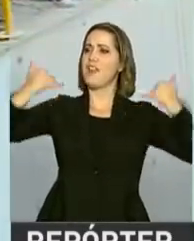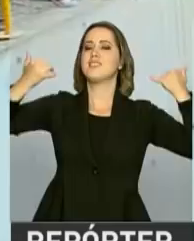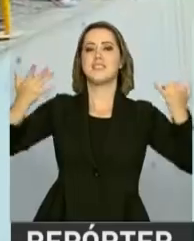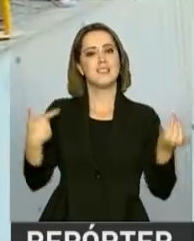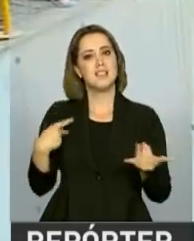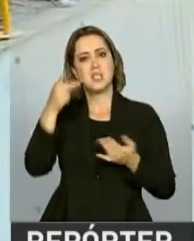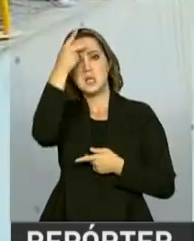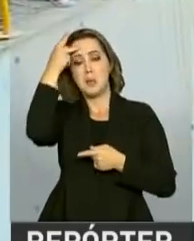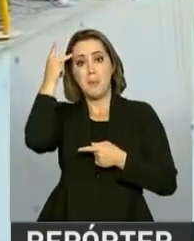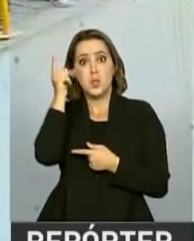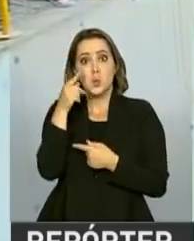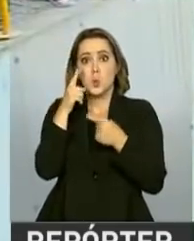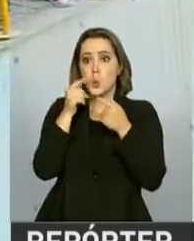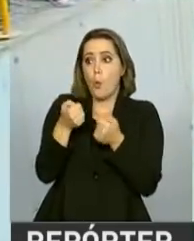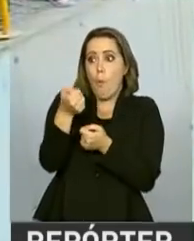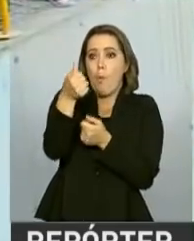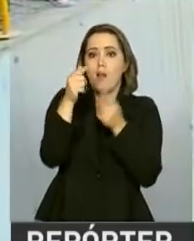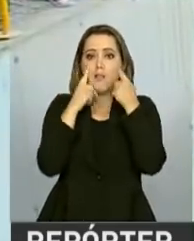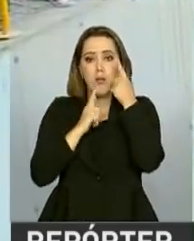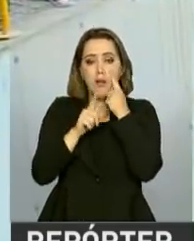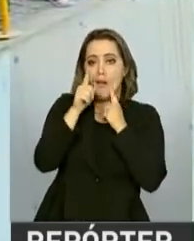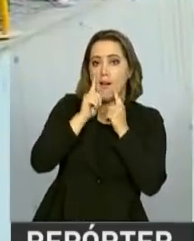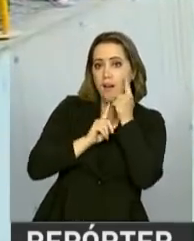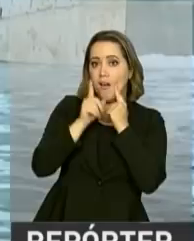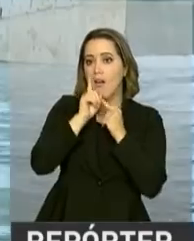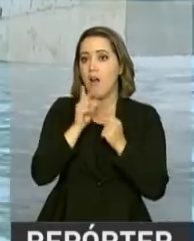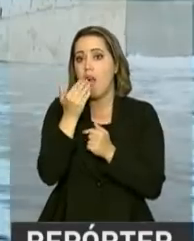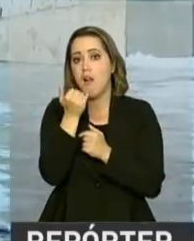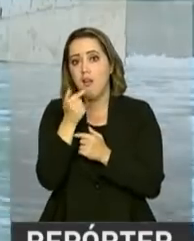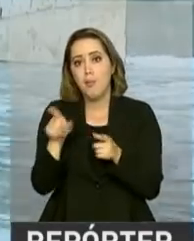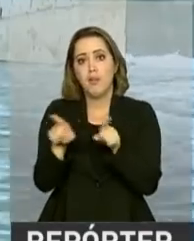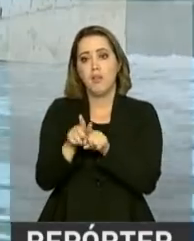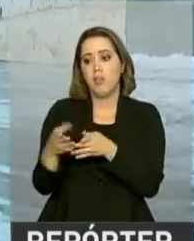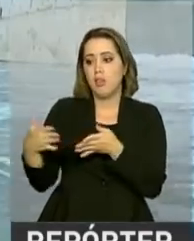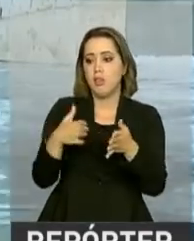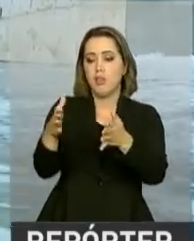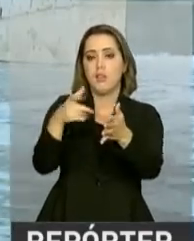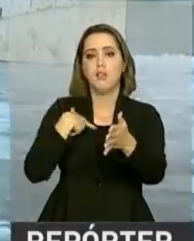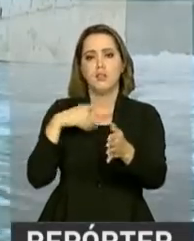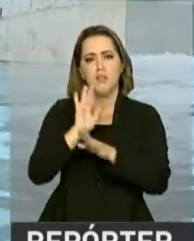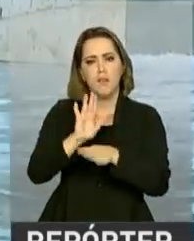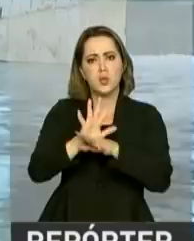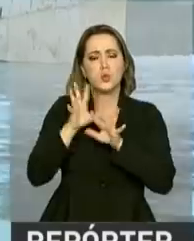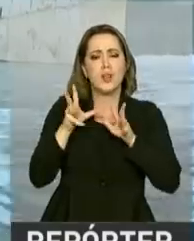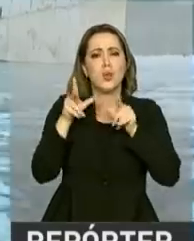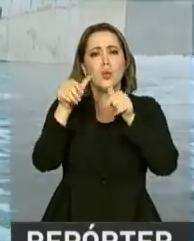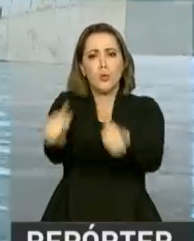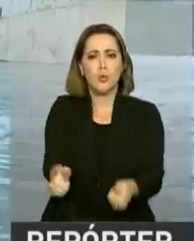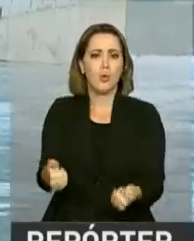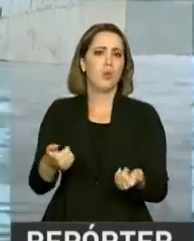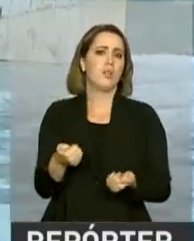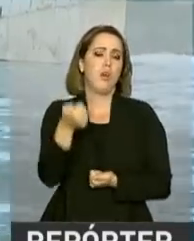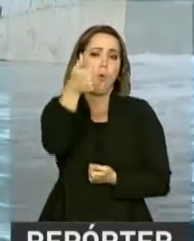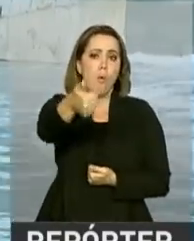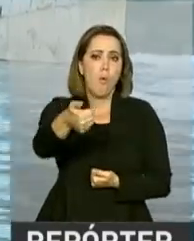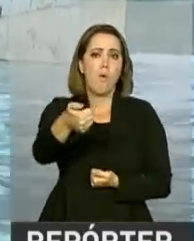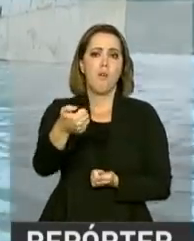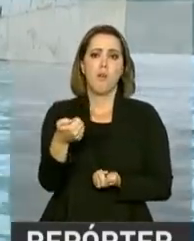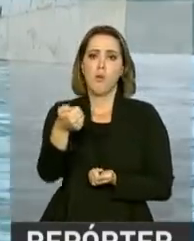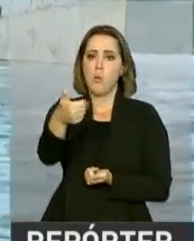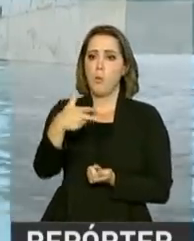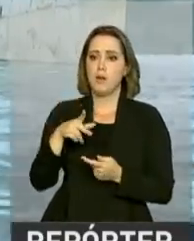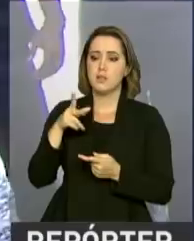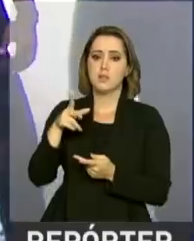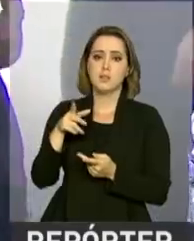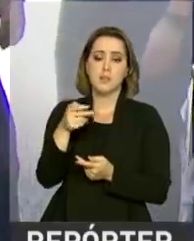lá em Monteiro, onde chegaram as águas da transposição para alimentar o rio, que vai abastecer toda, quase praticamente toda